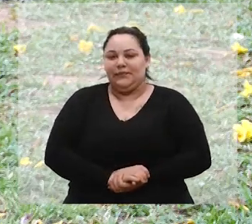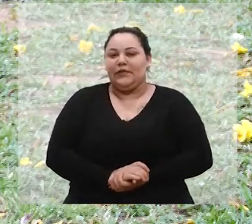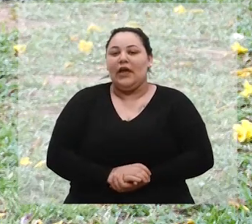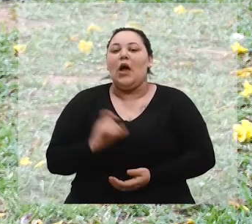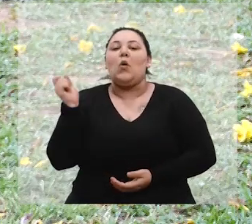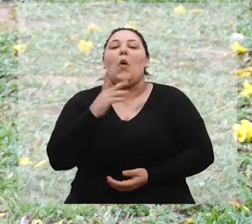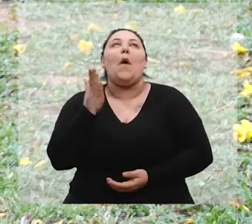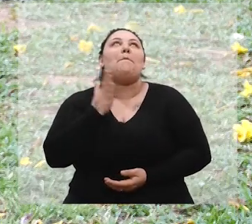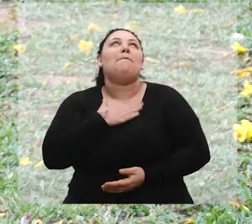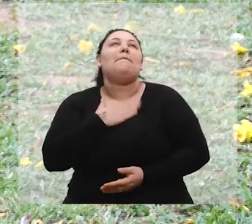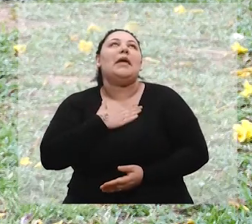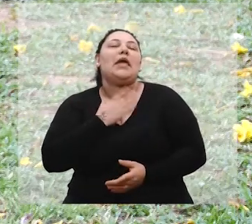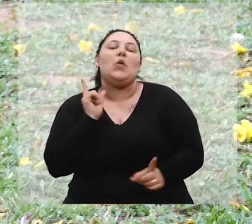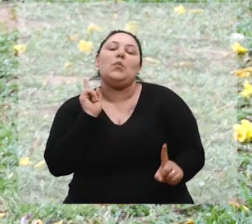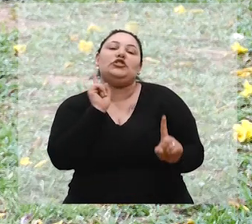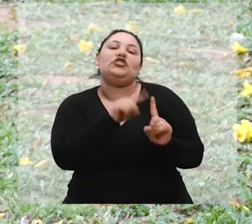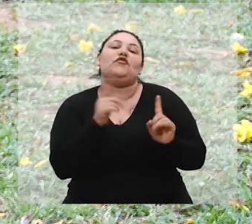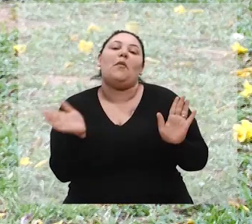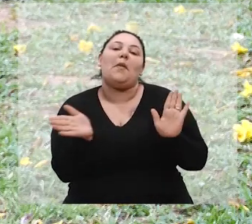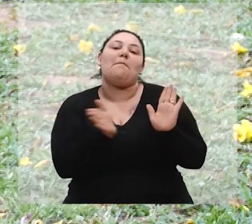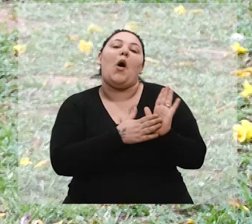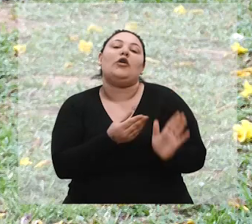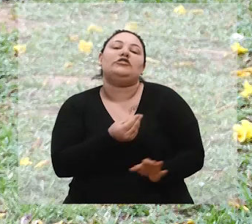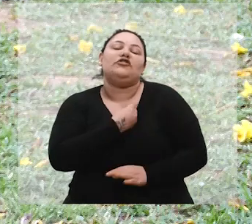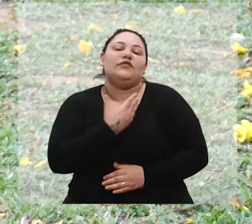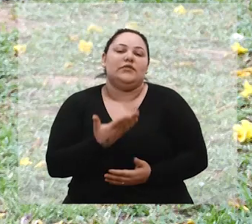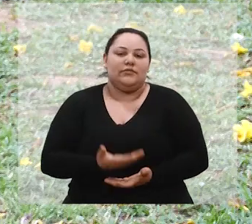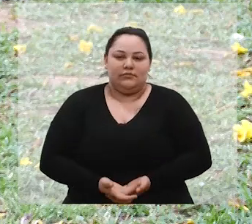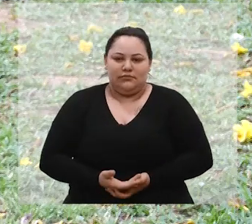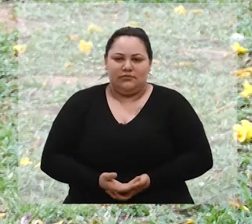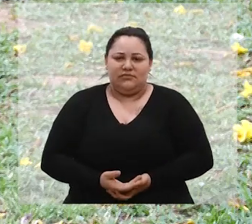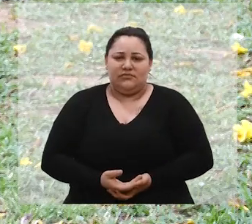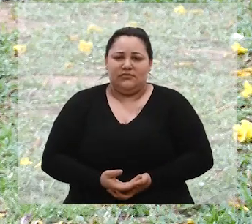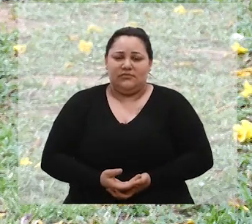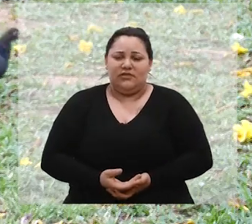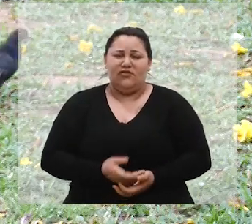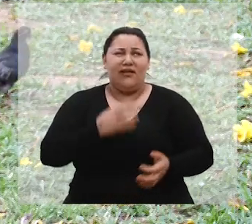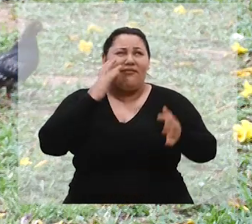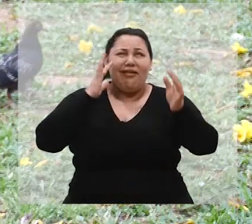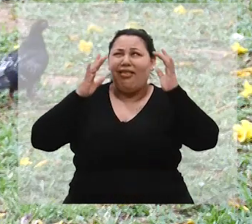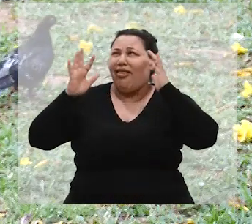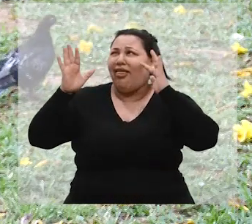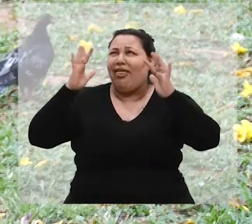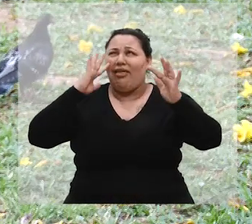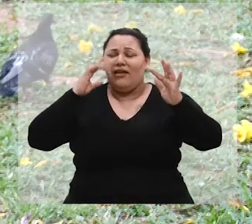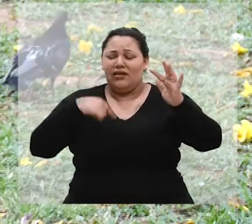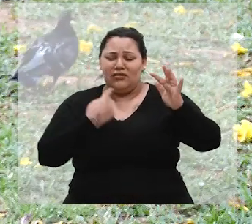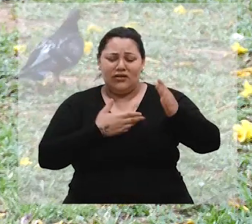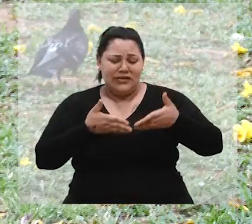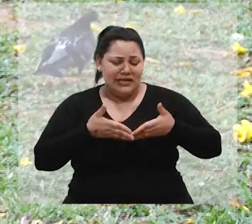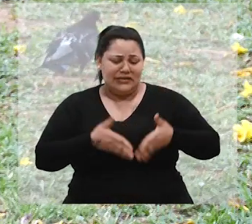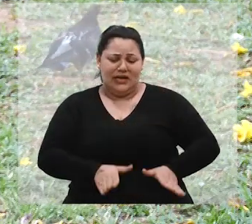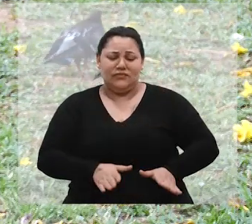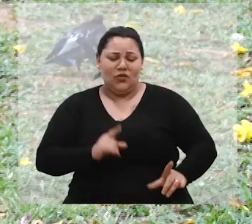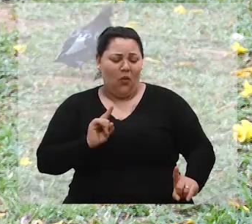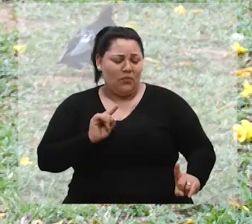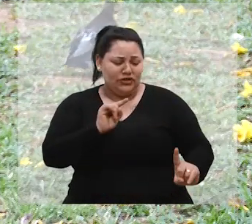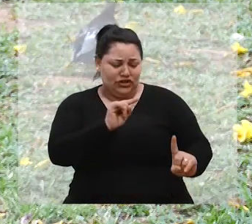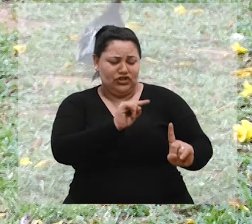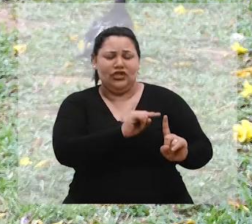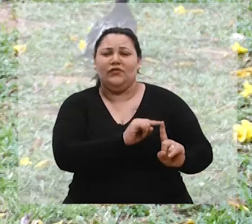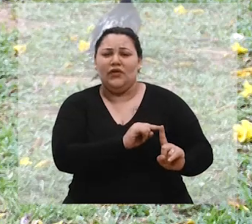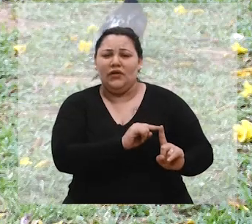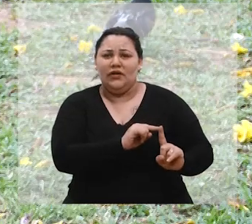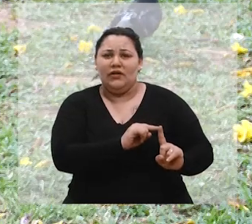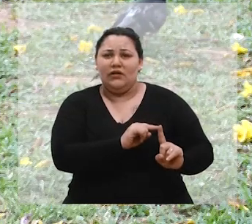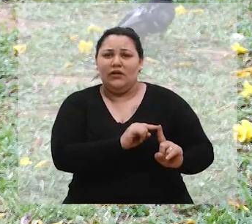que eu sempre quis, qual é o meu propósito, né? E a gente vai fazendo essa fantasia de que a gente nasceu com um propósito na vida, com um